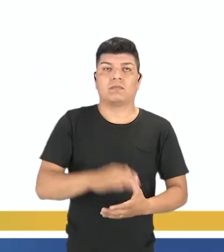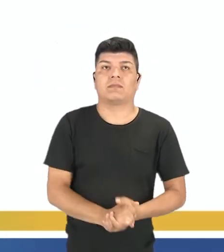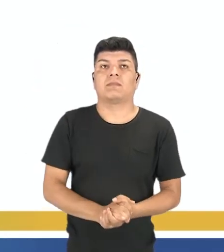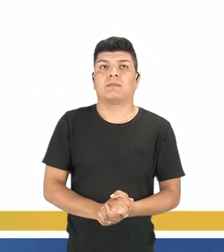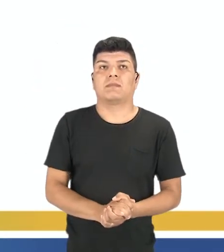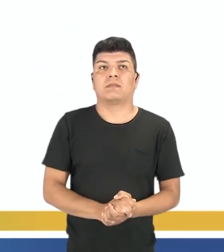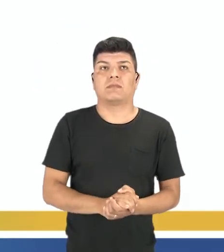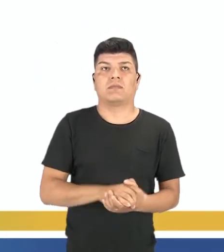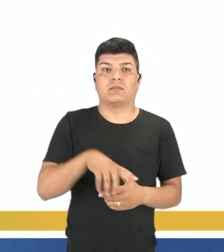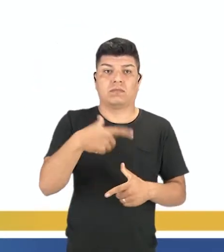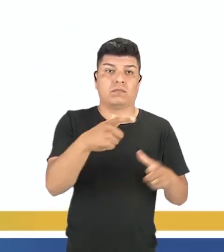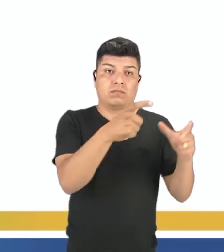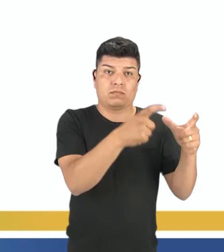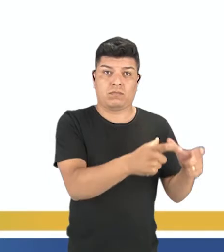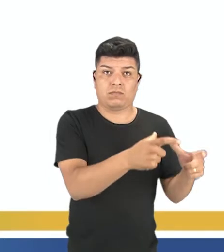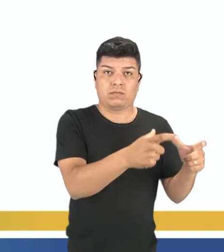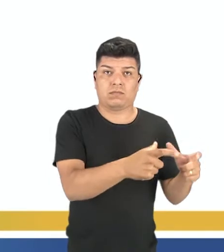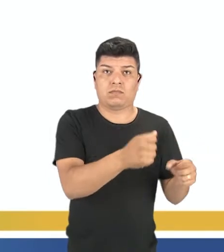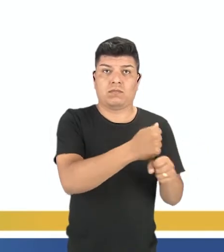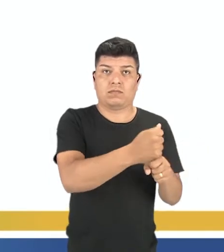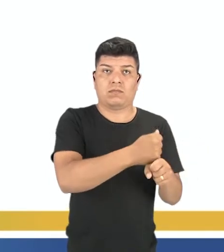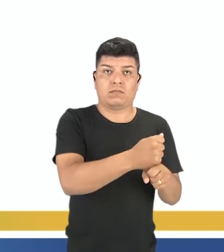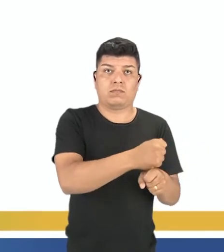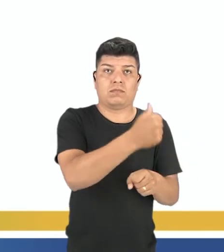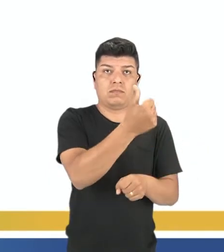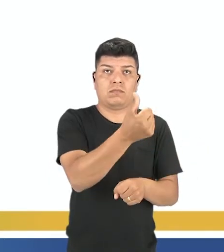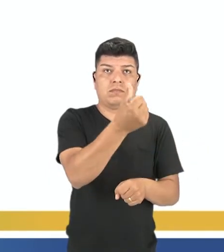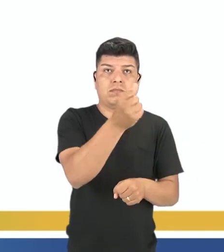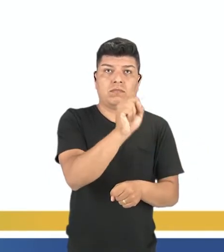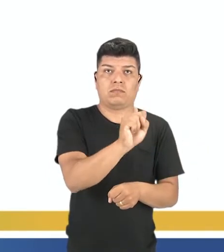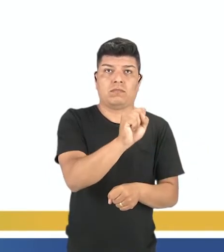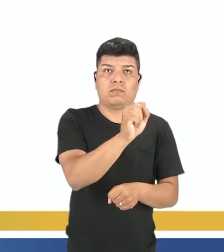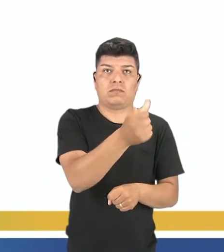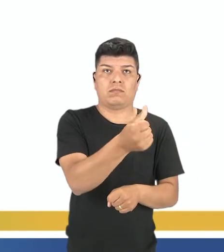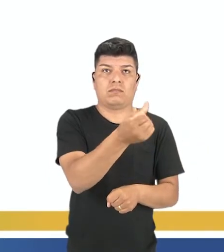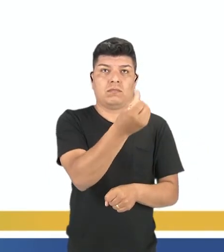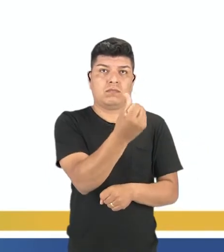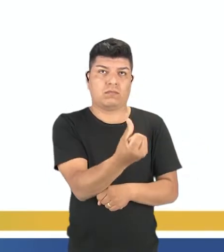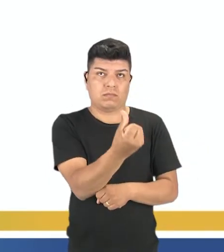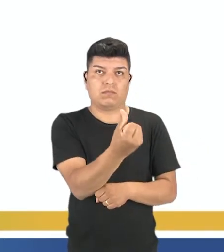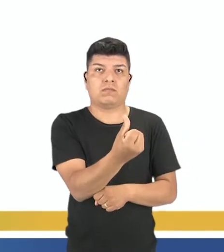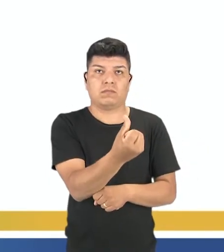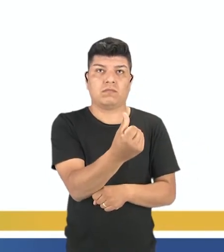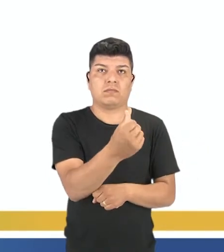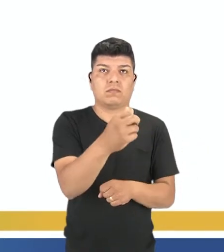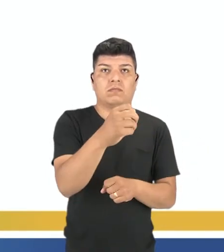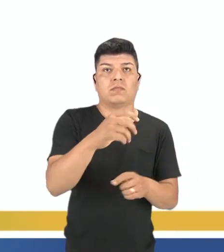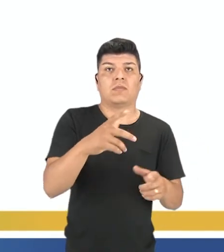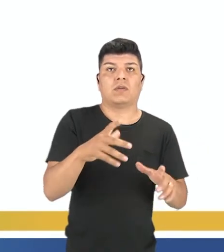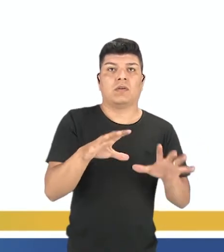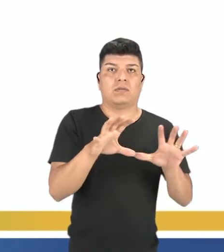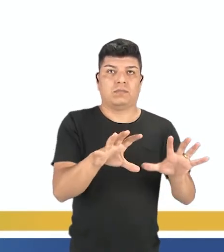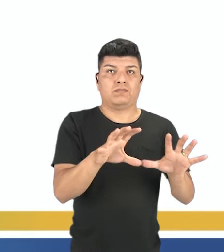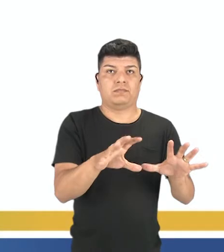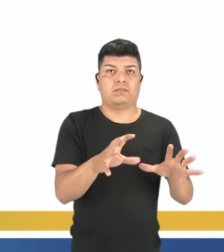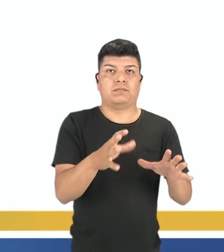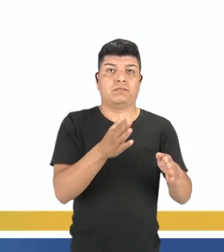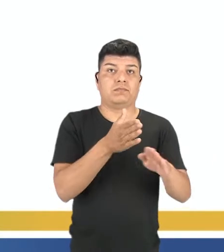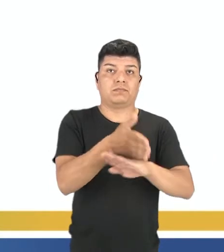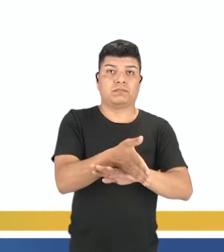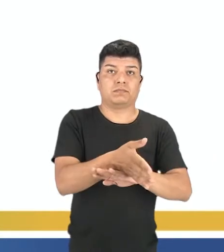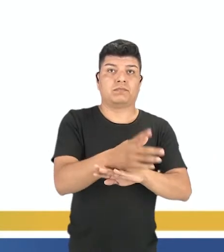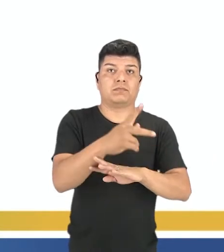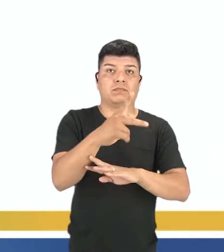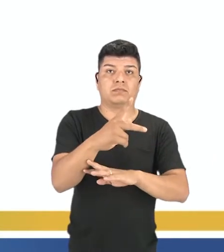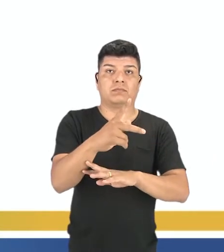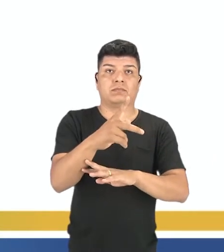questão territorial, né? Em 1816, questão da província de Cisplatina, temos aí a ocupação, e tudo